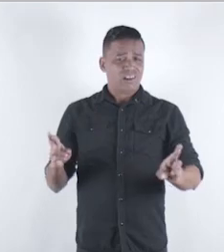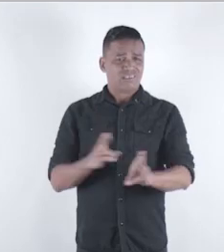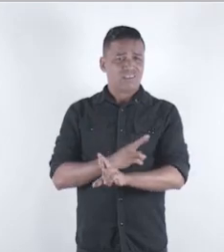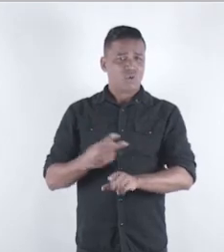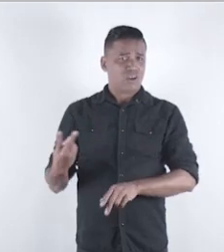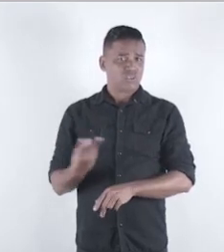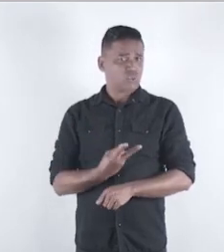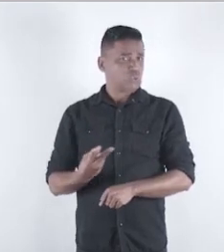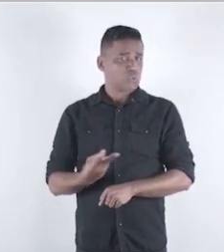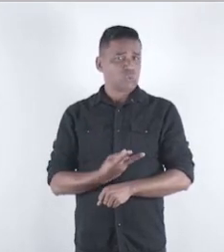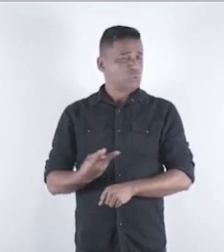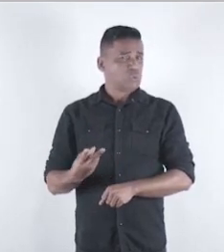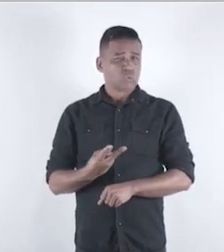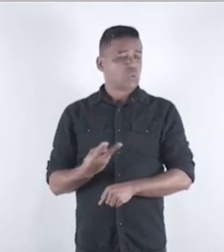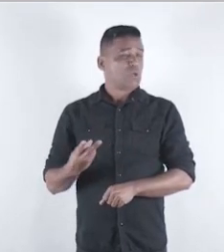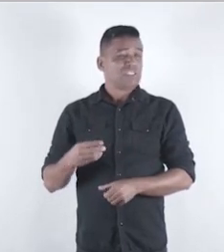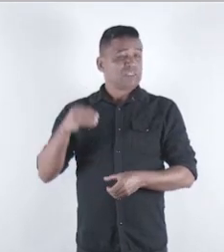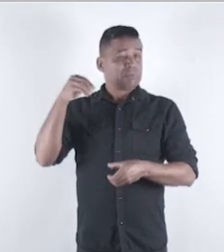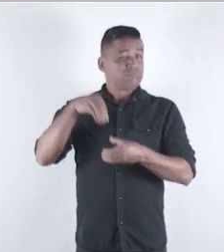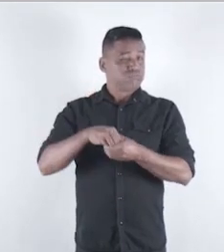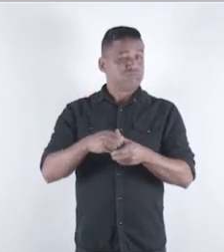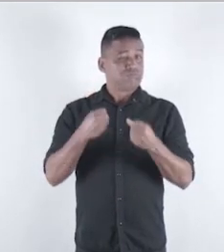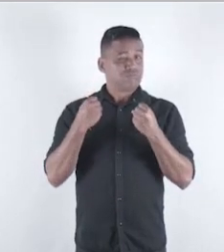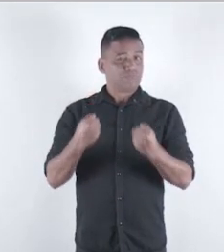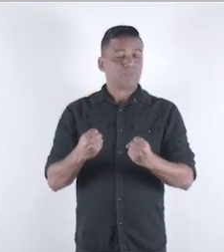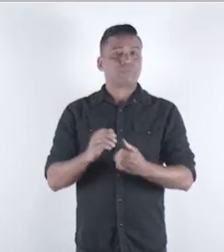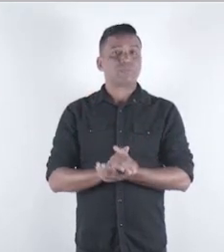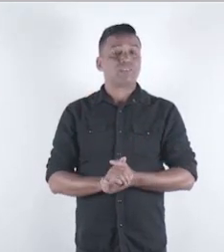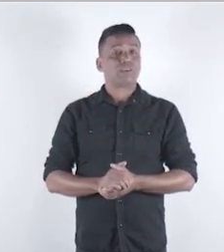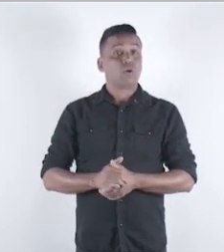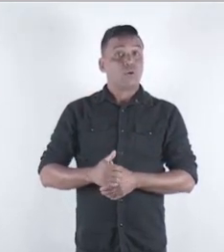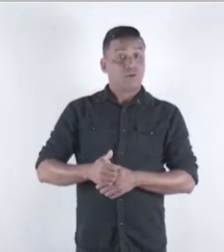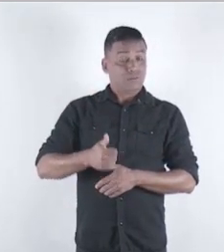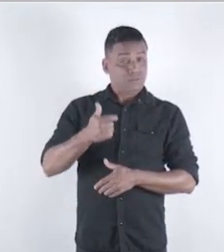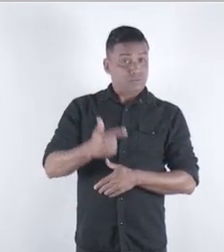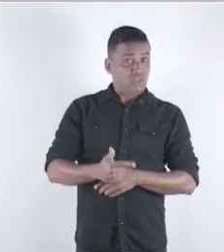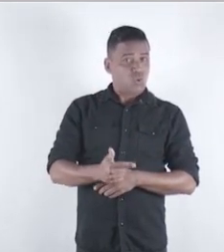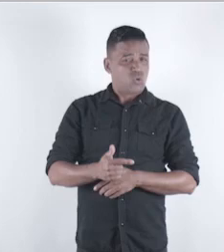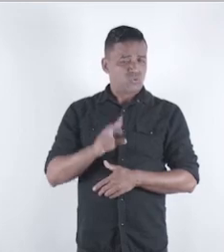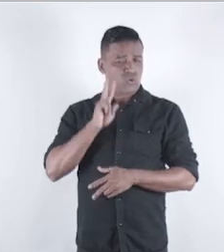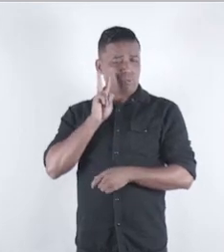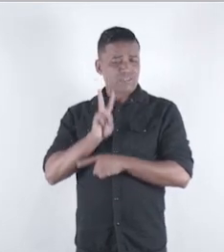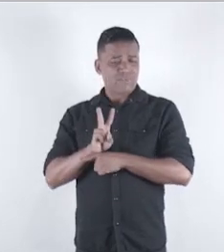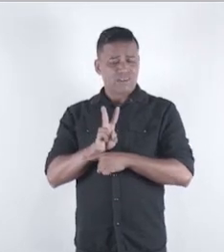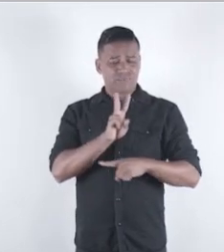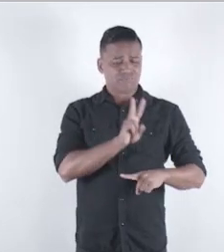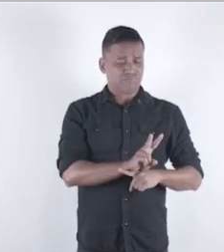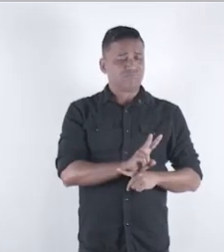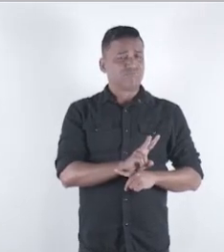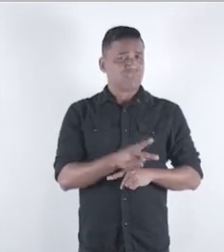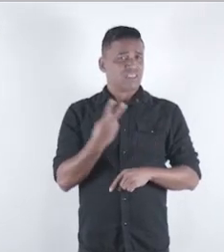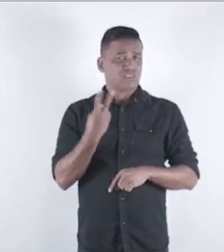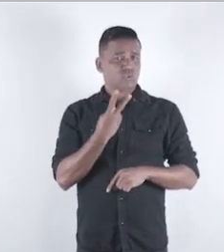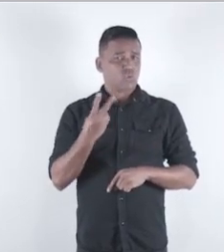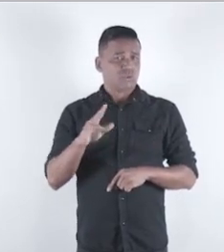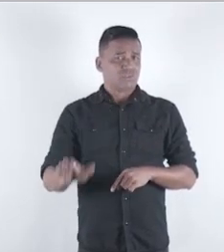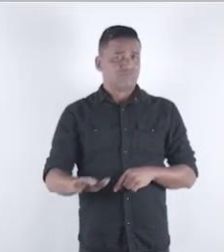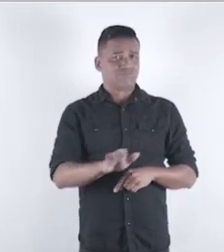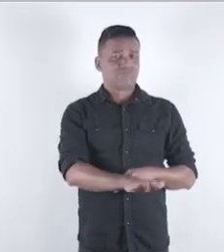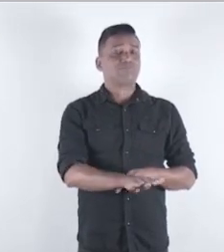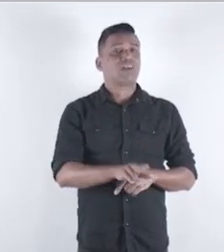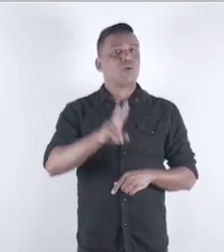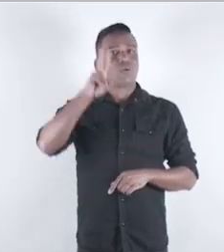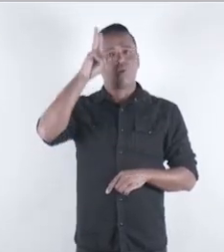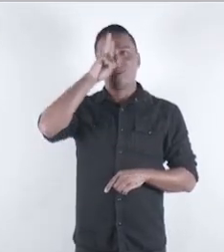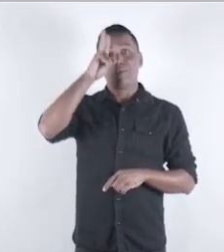que envolvia muito as duas crianças. E segundo, porque observando aquela relação, eu revivi, né, eu relembrei